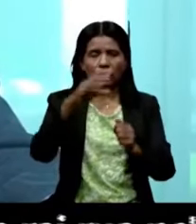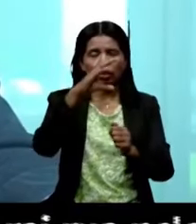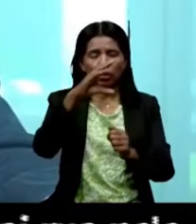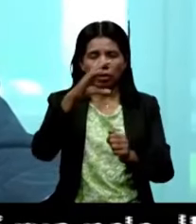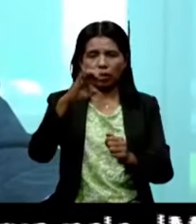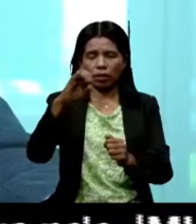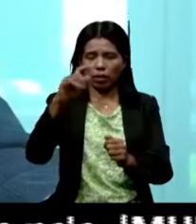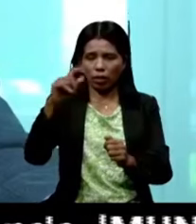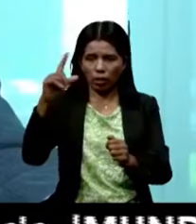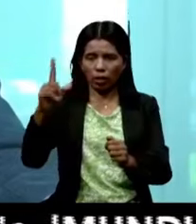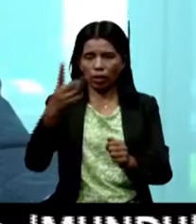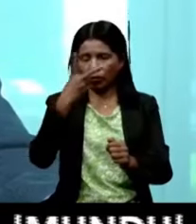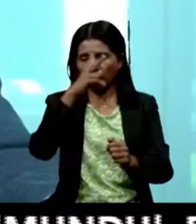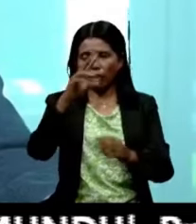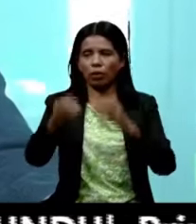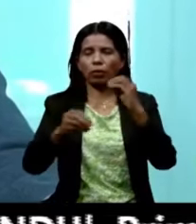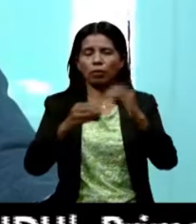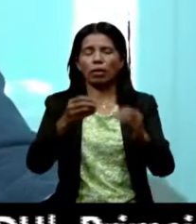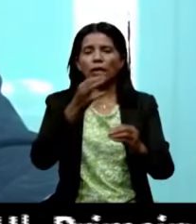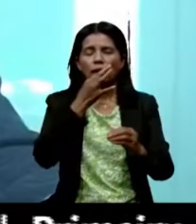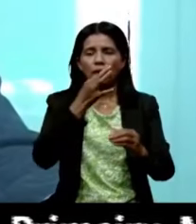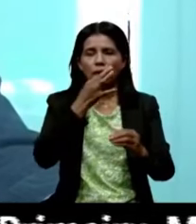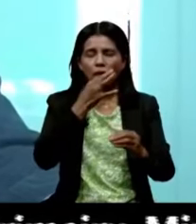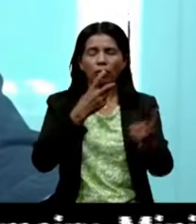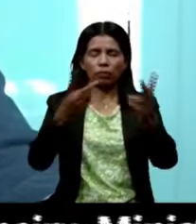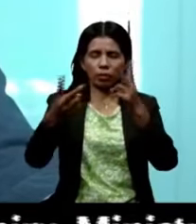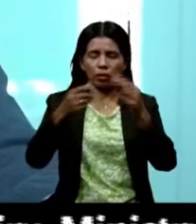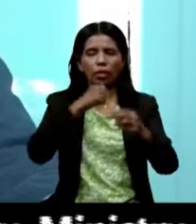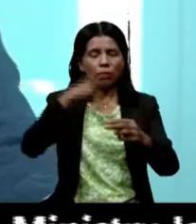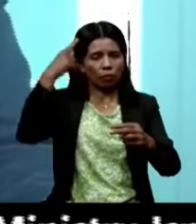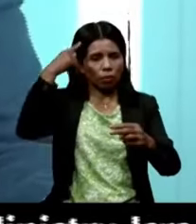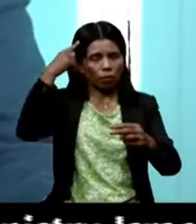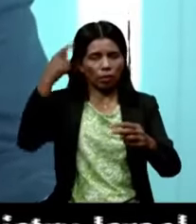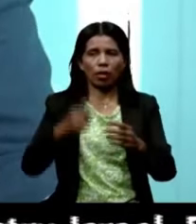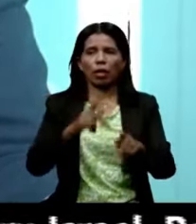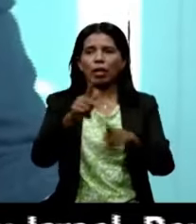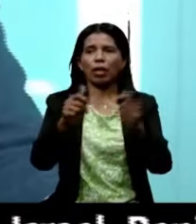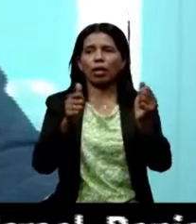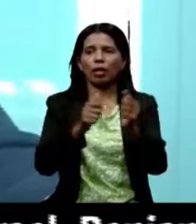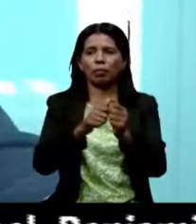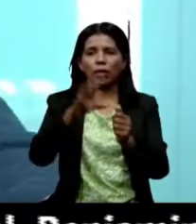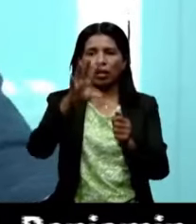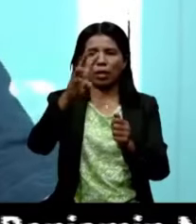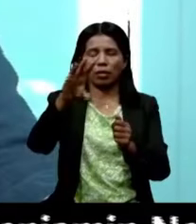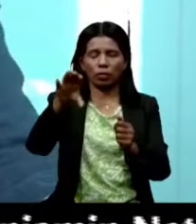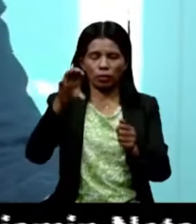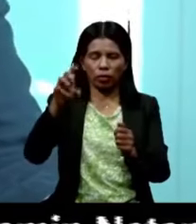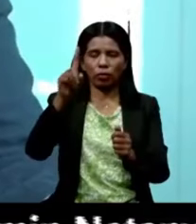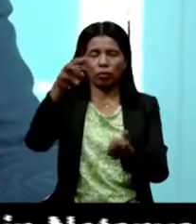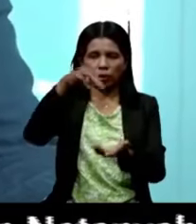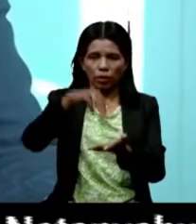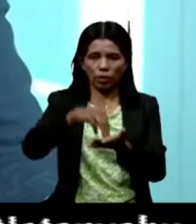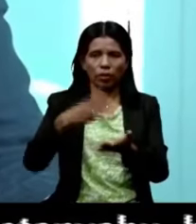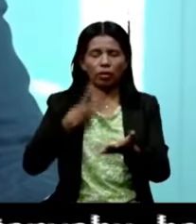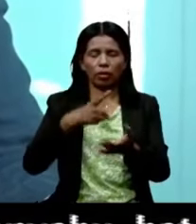industri, eliu atu hareba stok hahan durante visita amu papa, emang atus riun atus nento bele to 1 milhão,